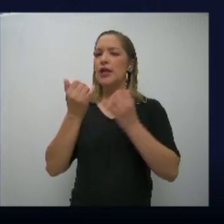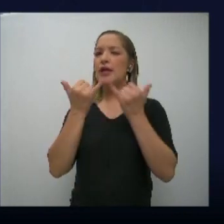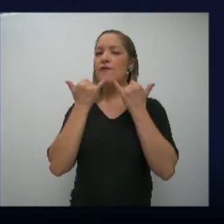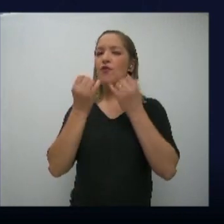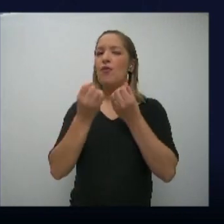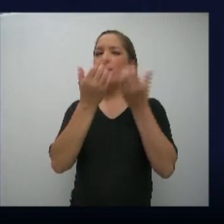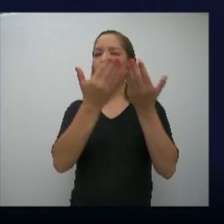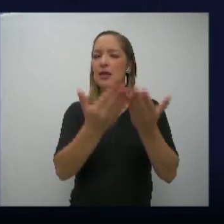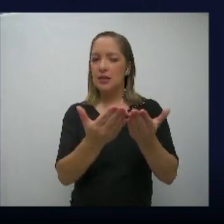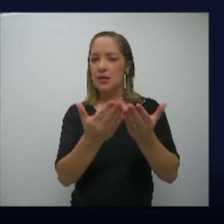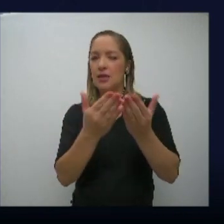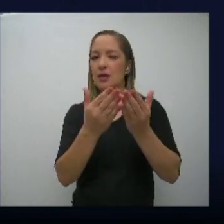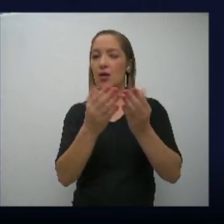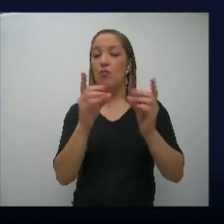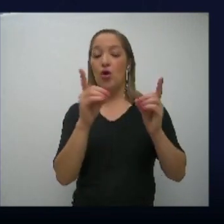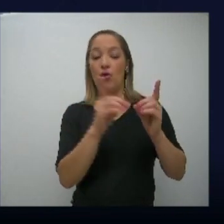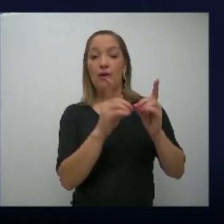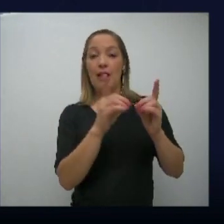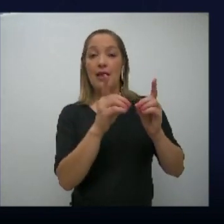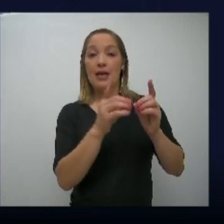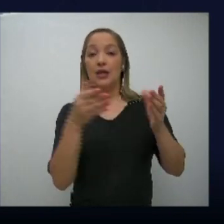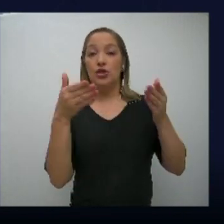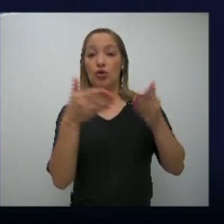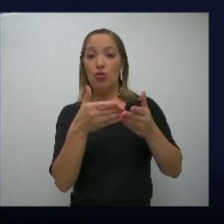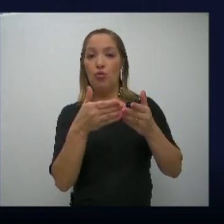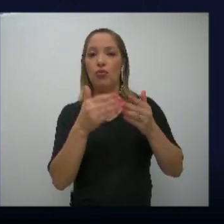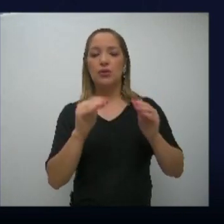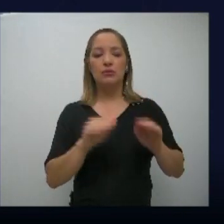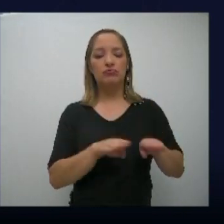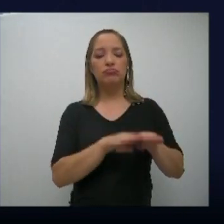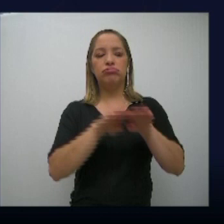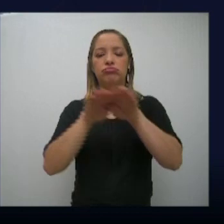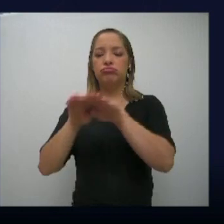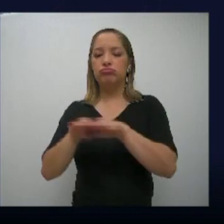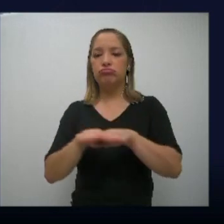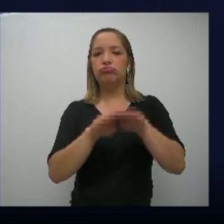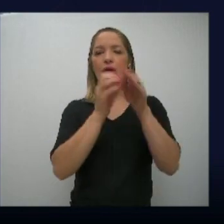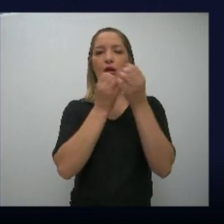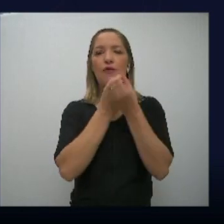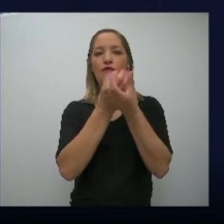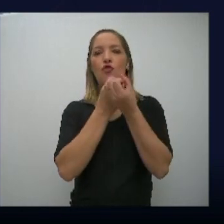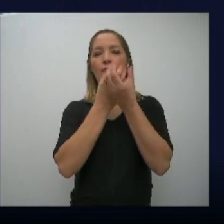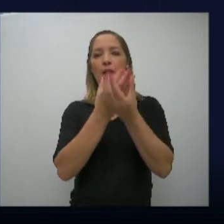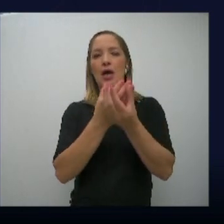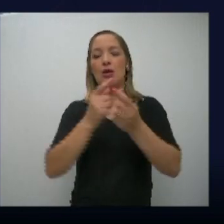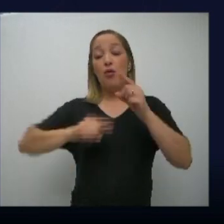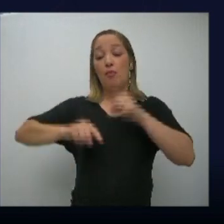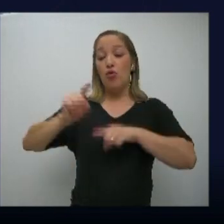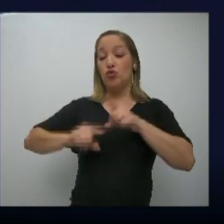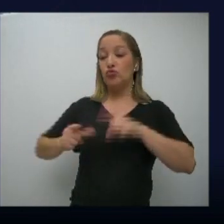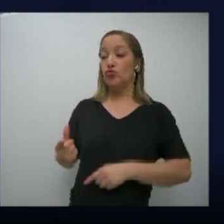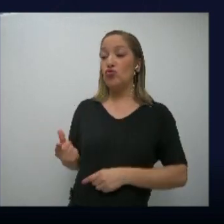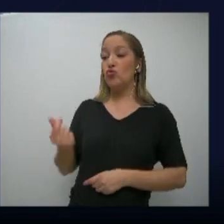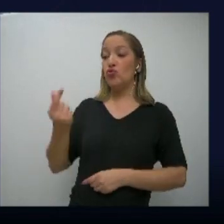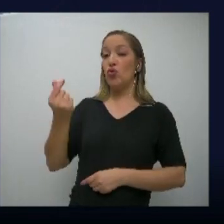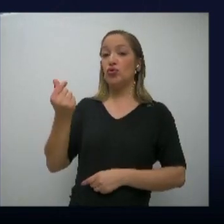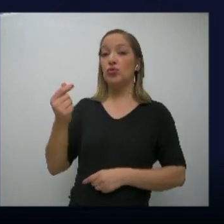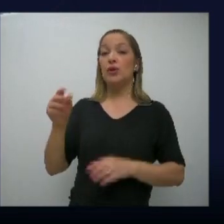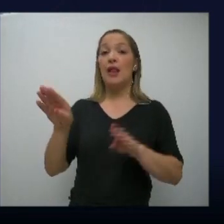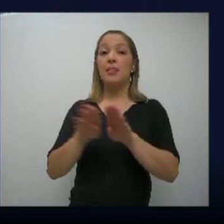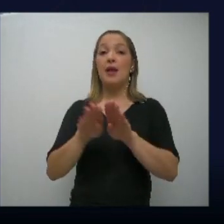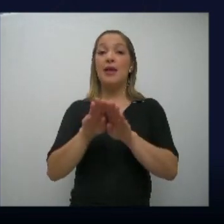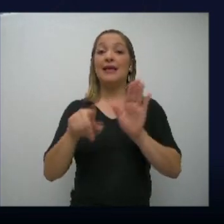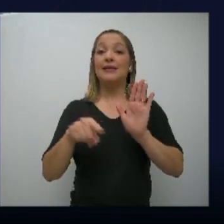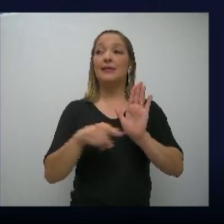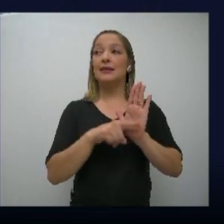cliente e hoje existe muita assimetria de informação de produto de curso de tarifa o Pizza ele